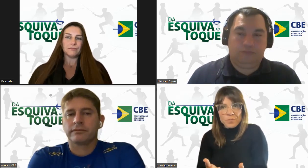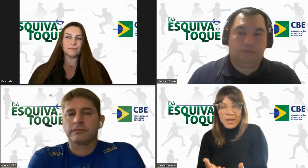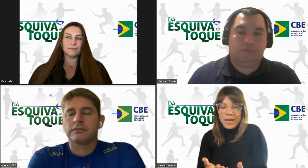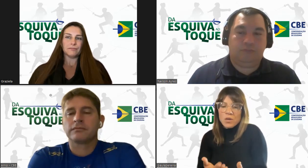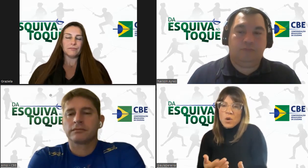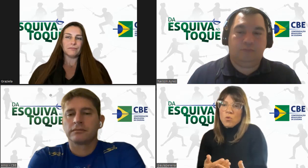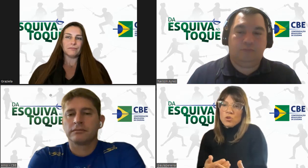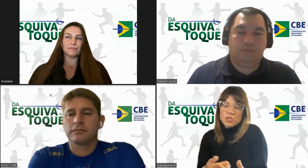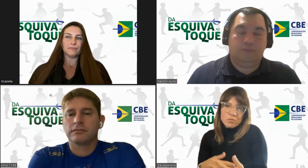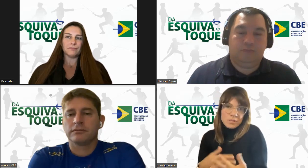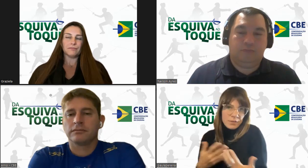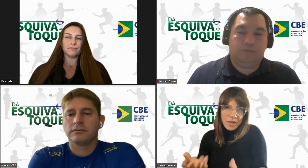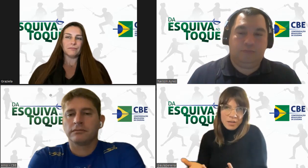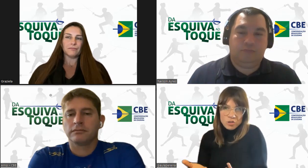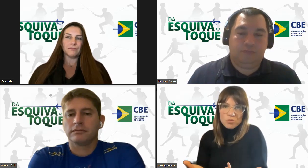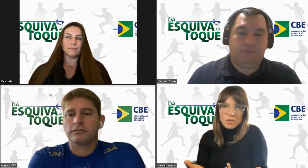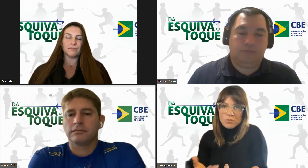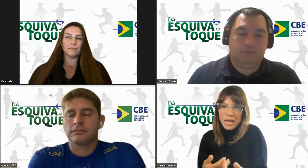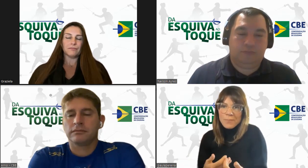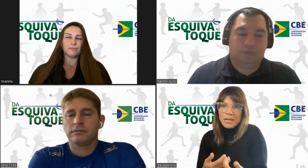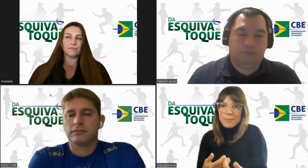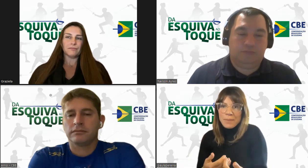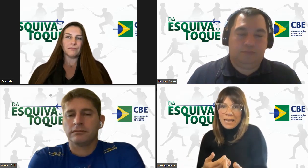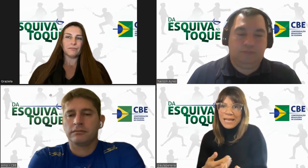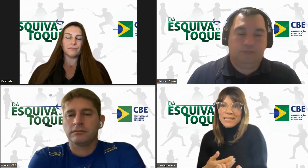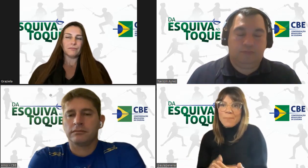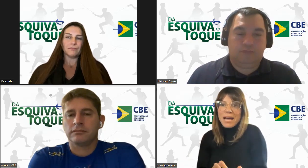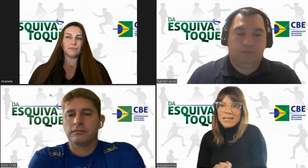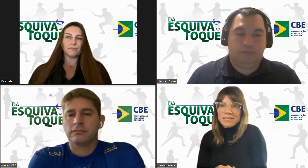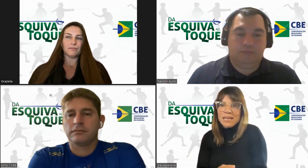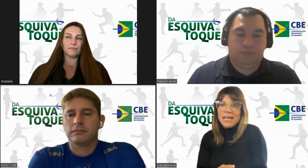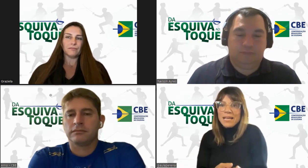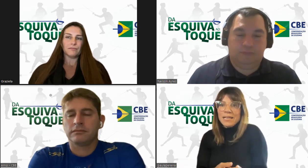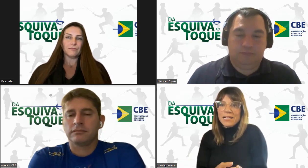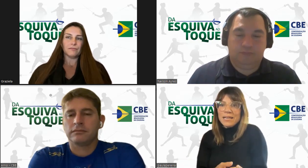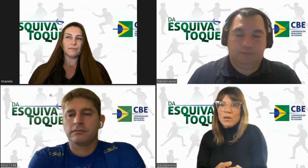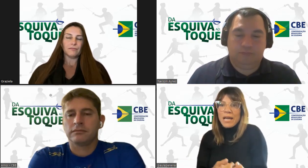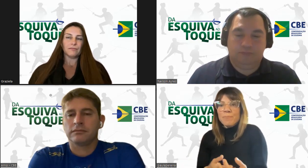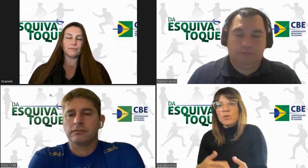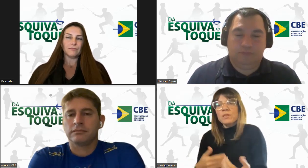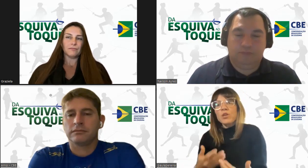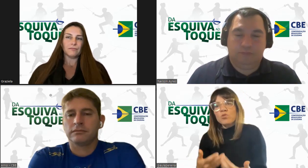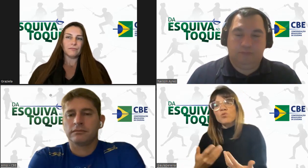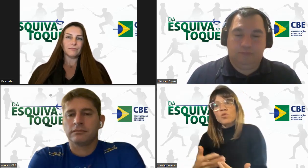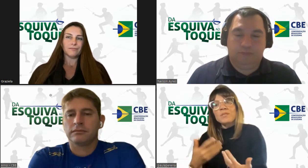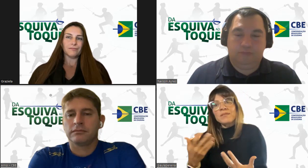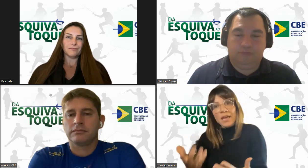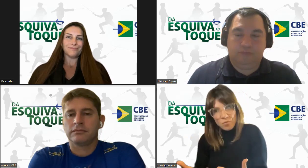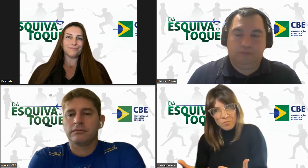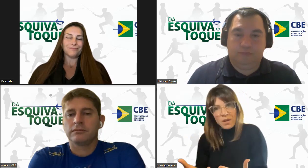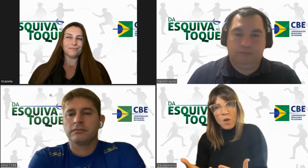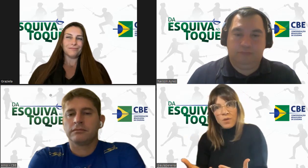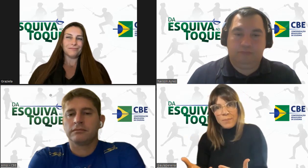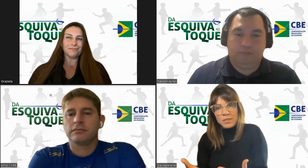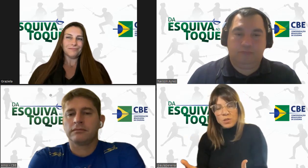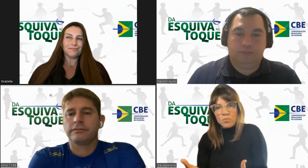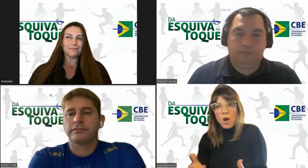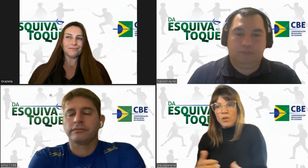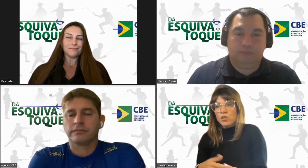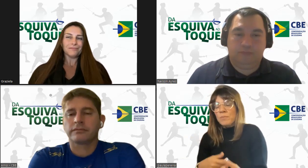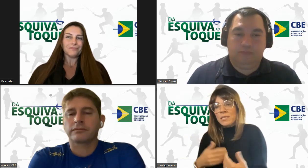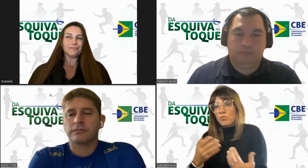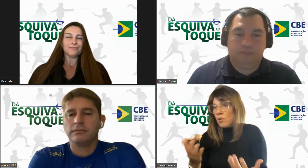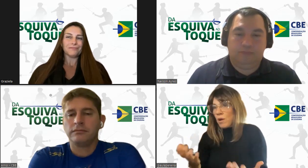esse apoio né hoje inclusive é instituído né pela Lei Pelé na base é importante que os clubes tenham alguém